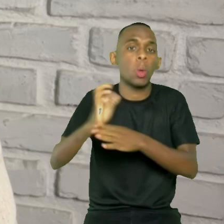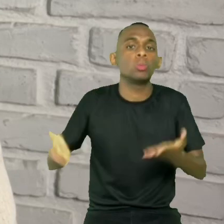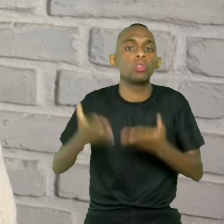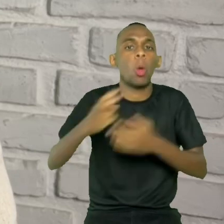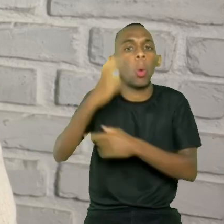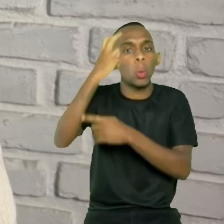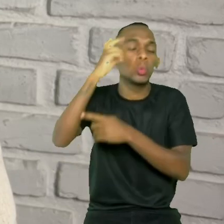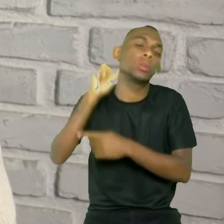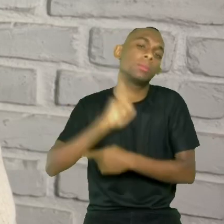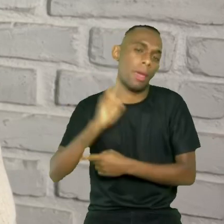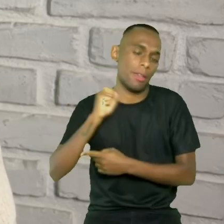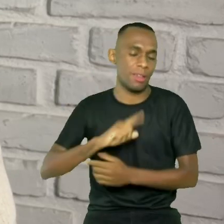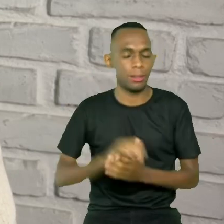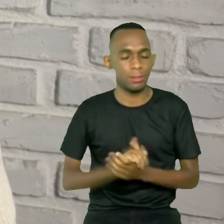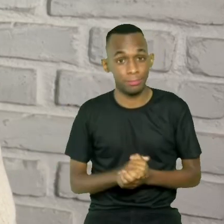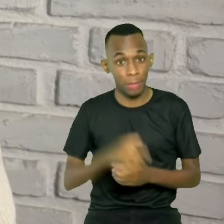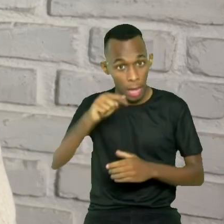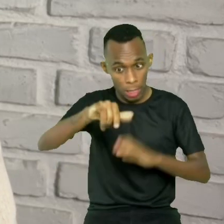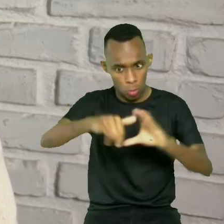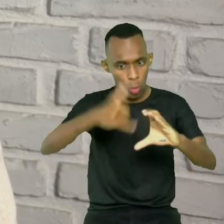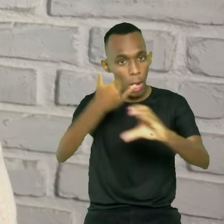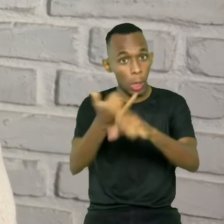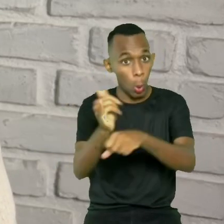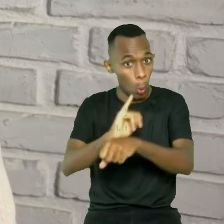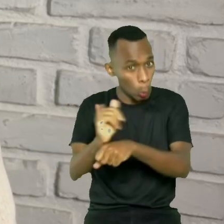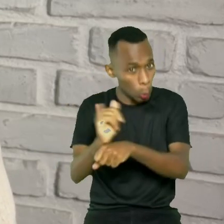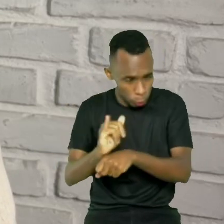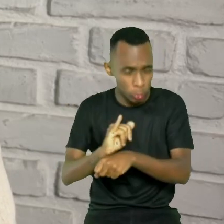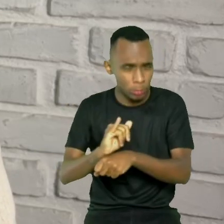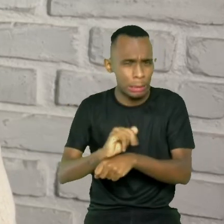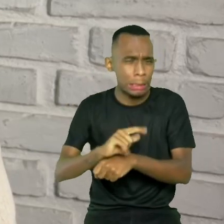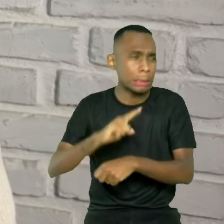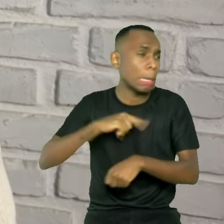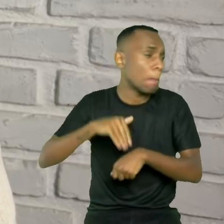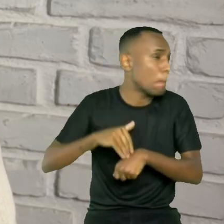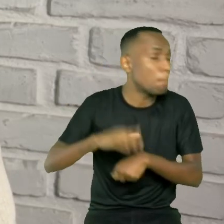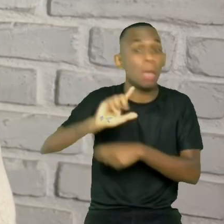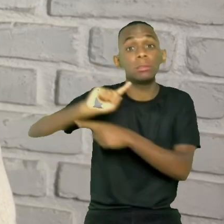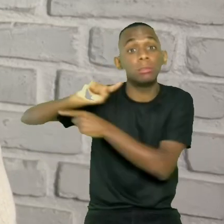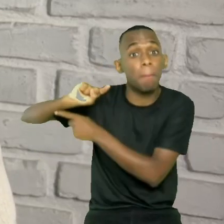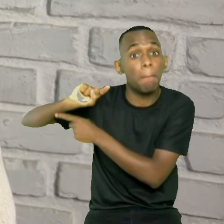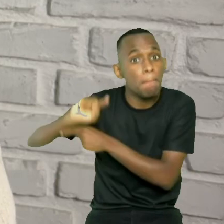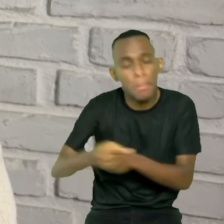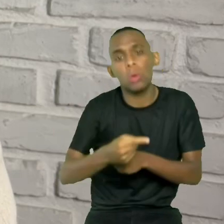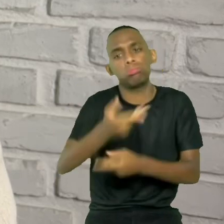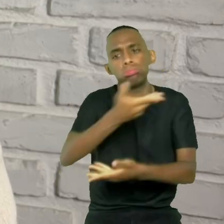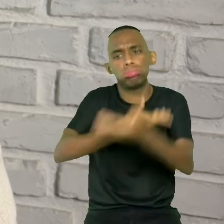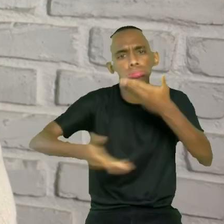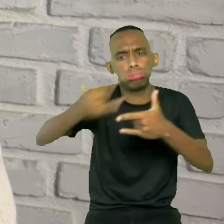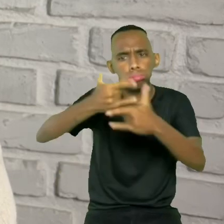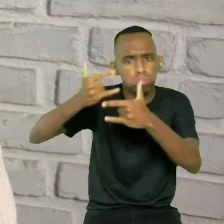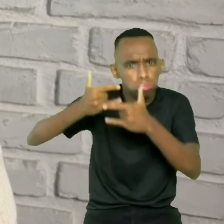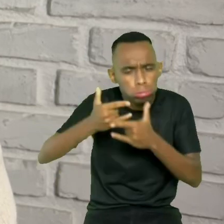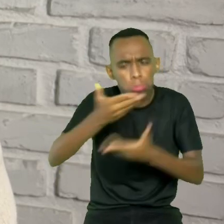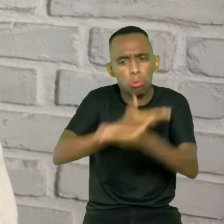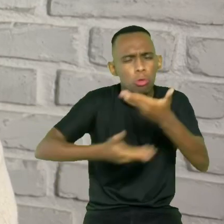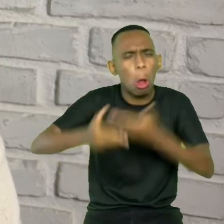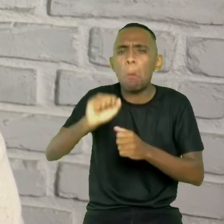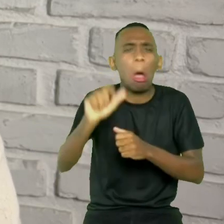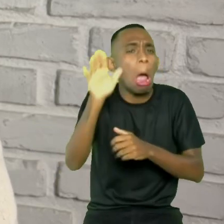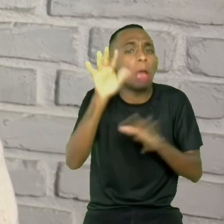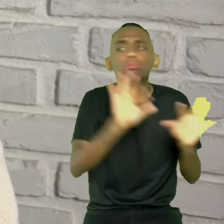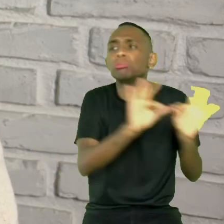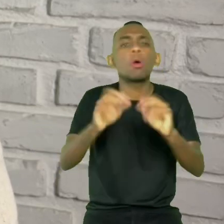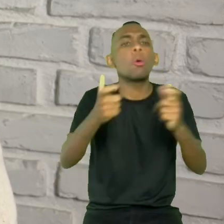Gerais. Aqui no canal do Sempre um Papo no YouTube, são mais de 1.000 programas gravados que você pode assistir de onde você